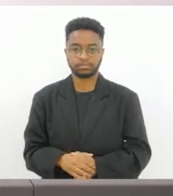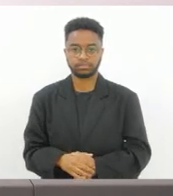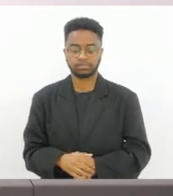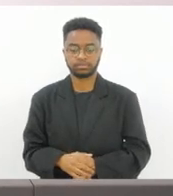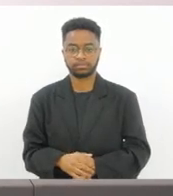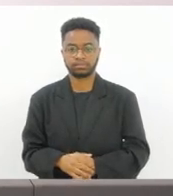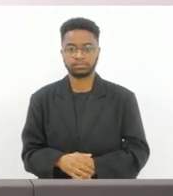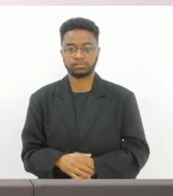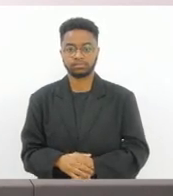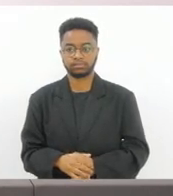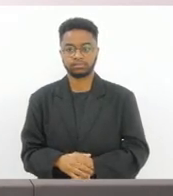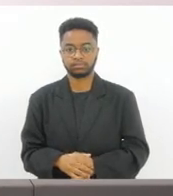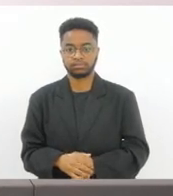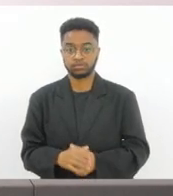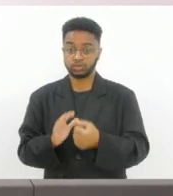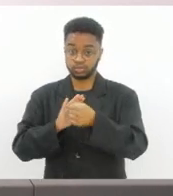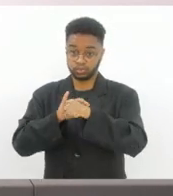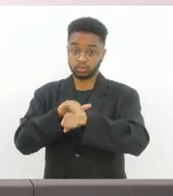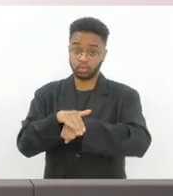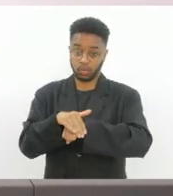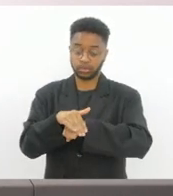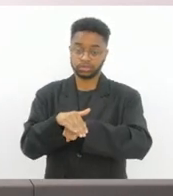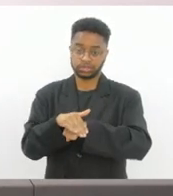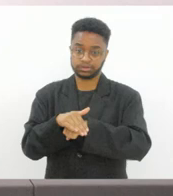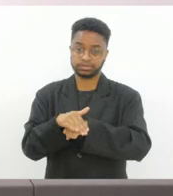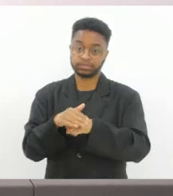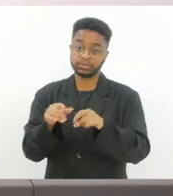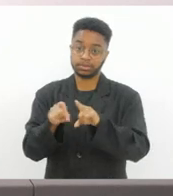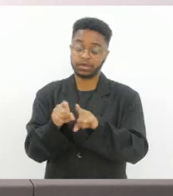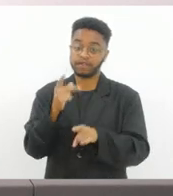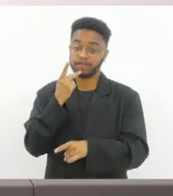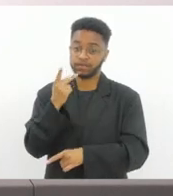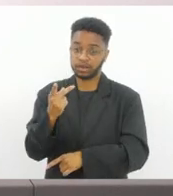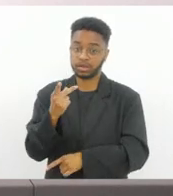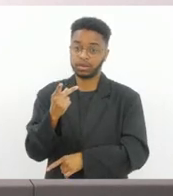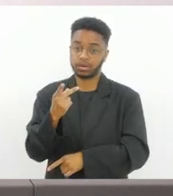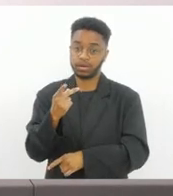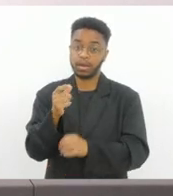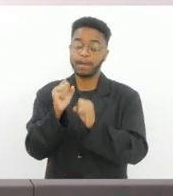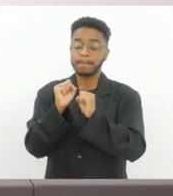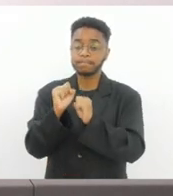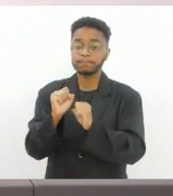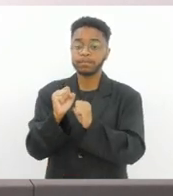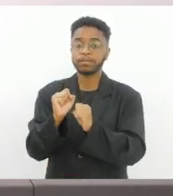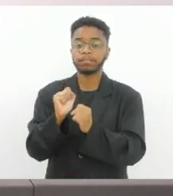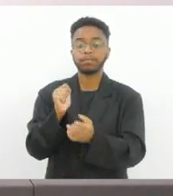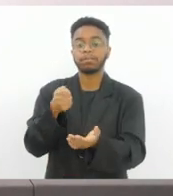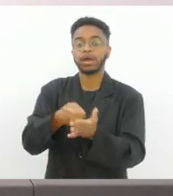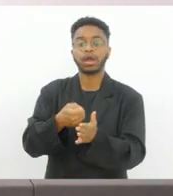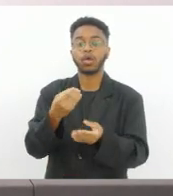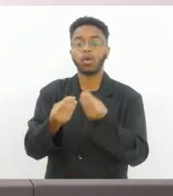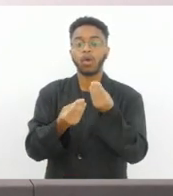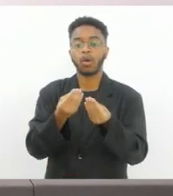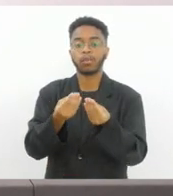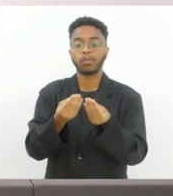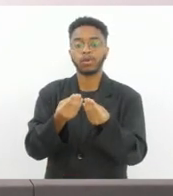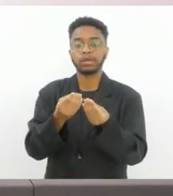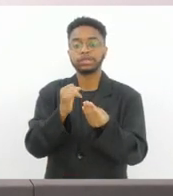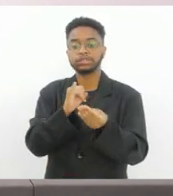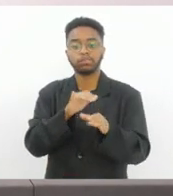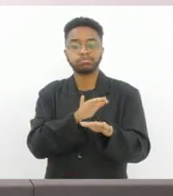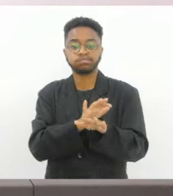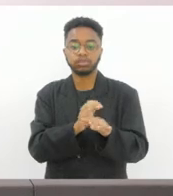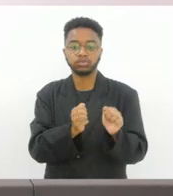aquela mulher à noite e falava que ela podia trocar com serviços